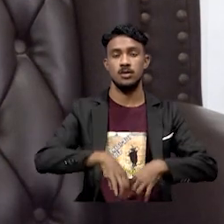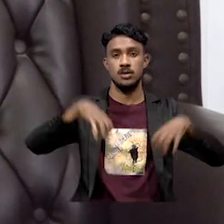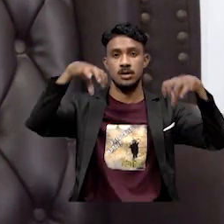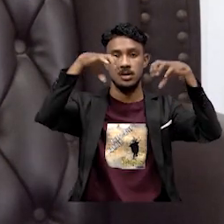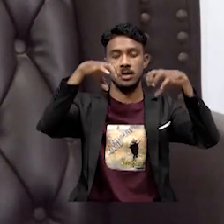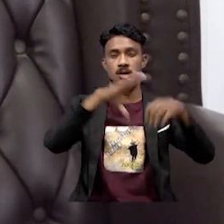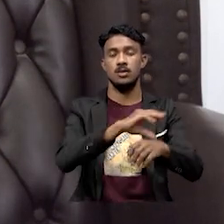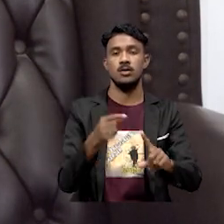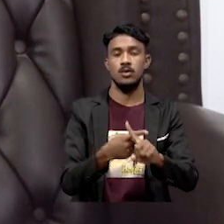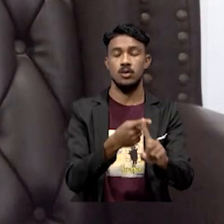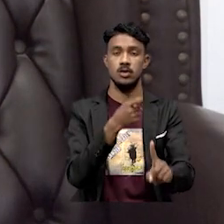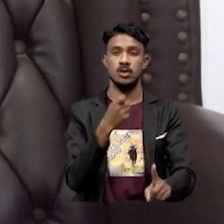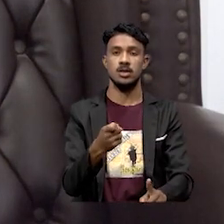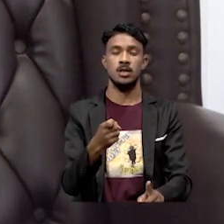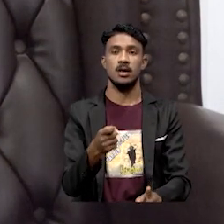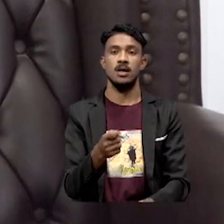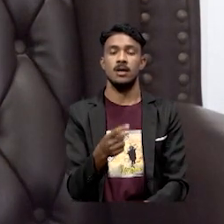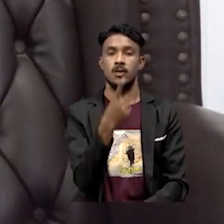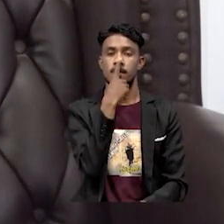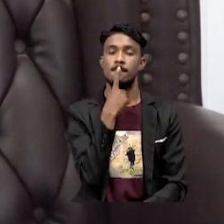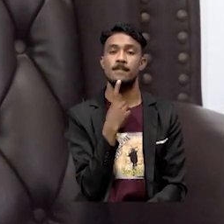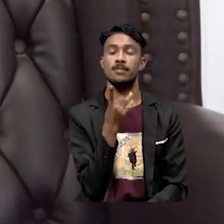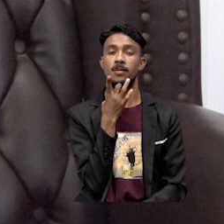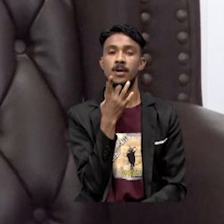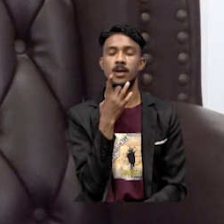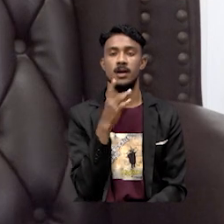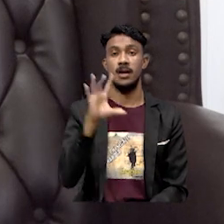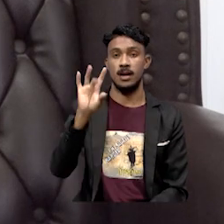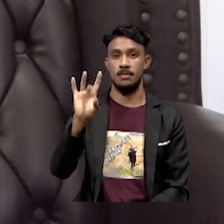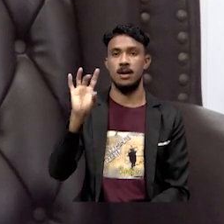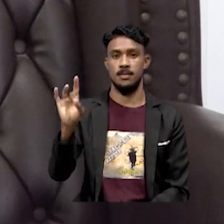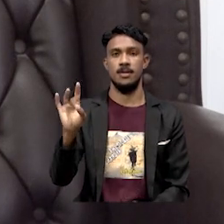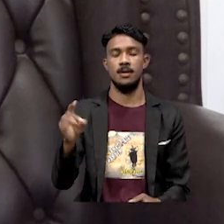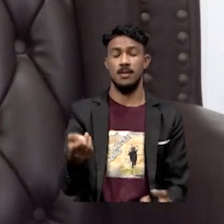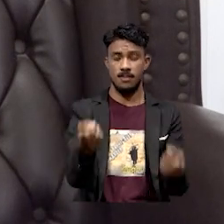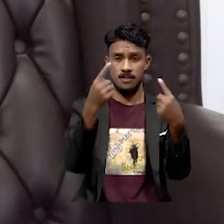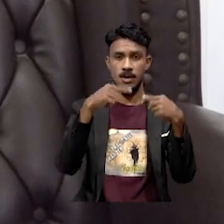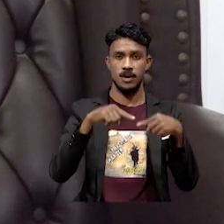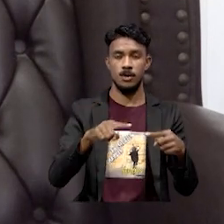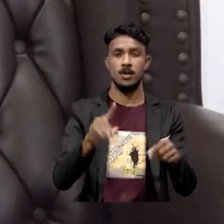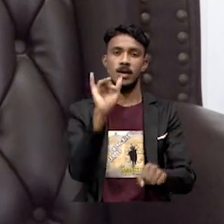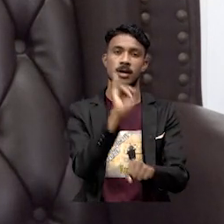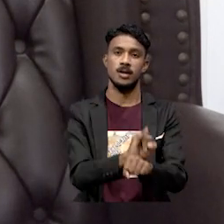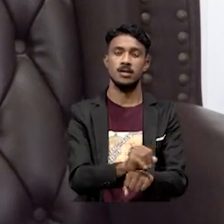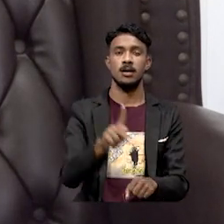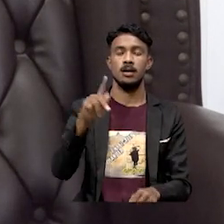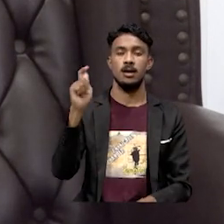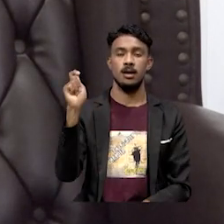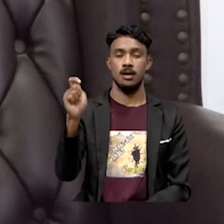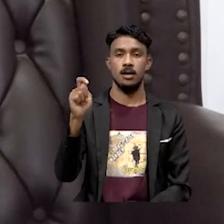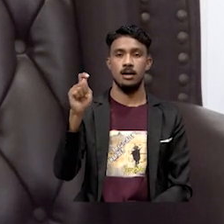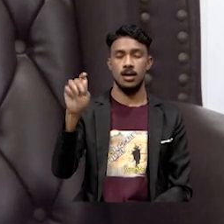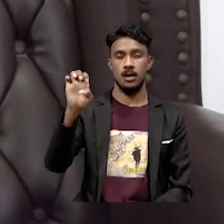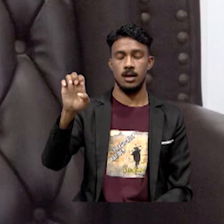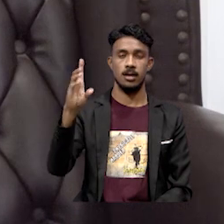Lapangan, Rusi Lampu Merah, Lapan-Lapan ini ya. Mai to iha katedral ita bocir hare kata glilio ida ne ita hare